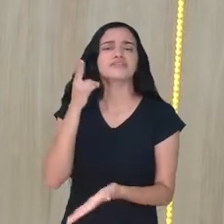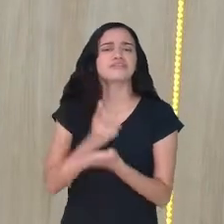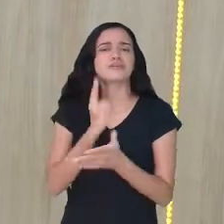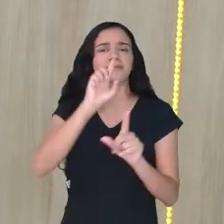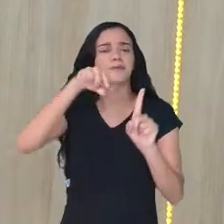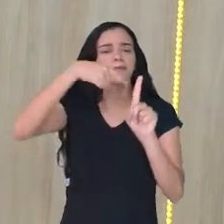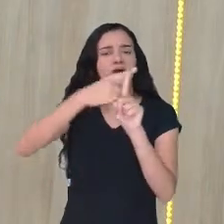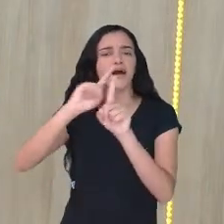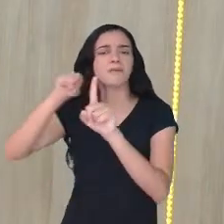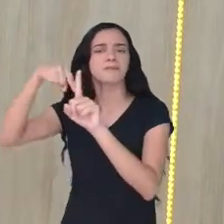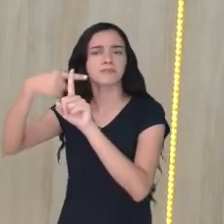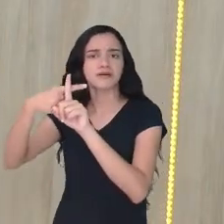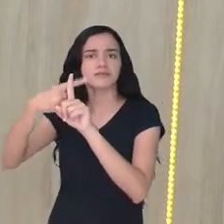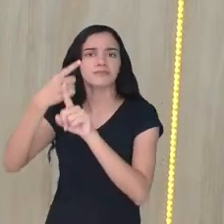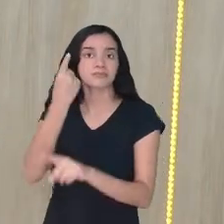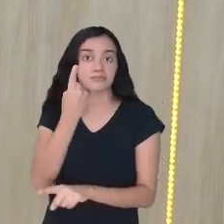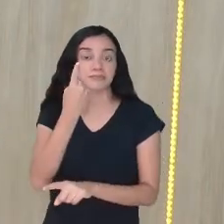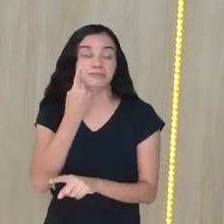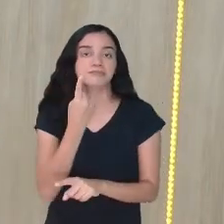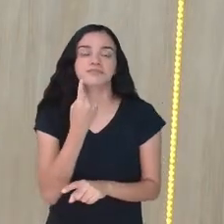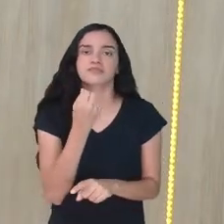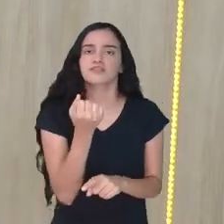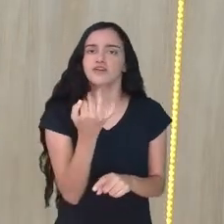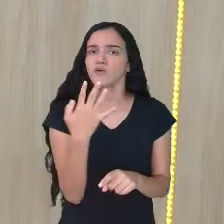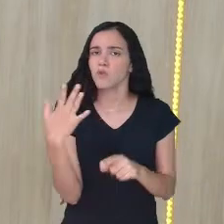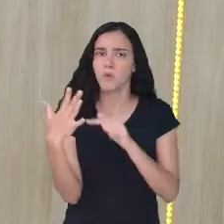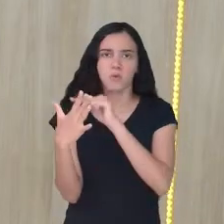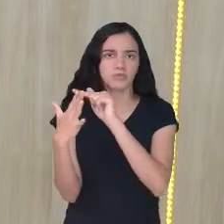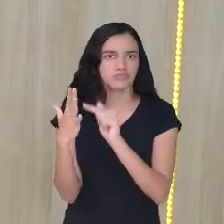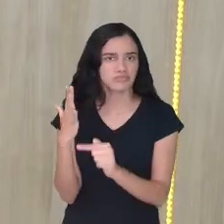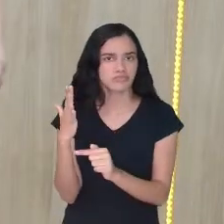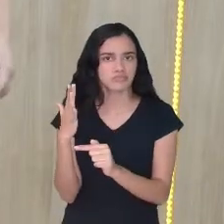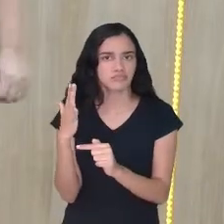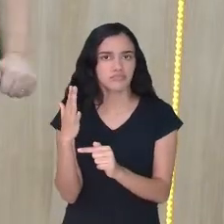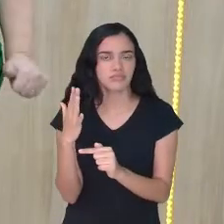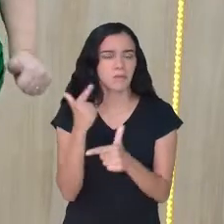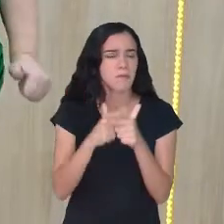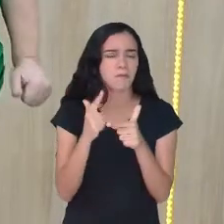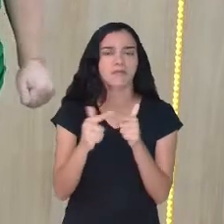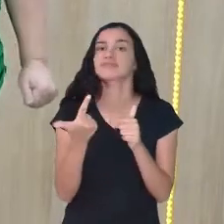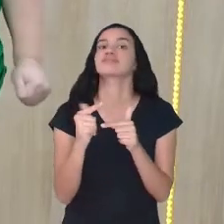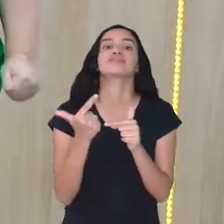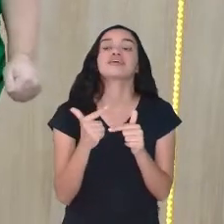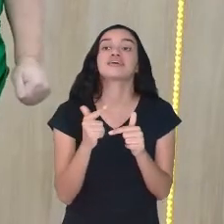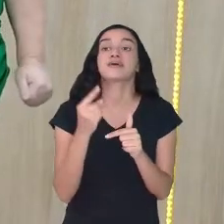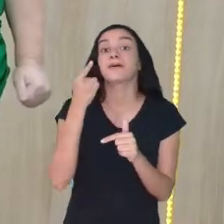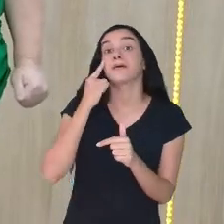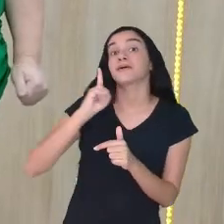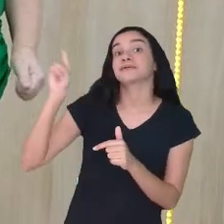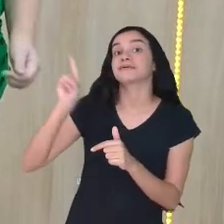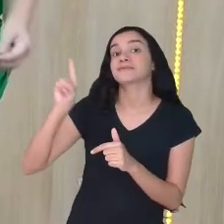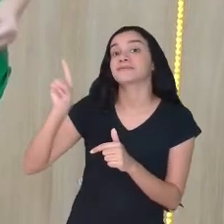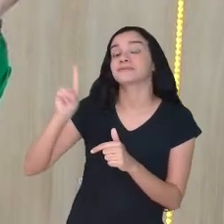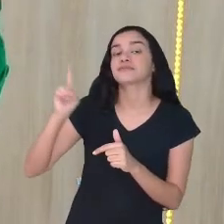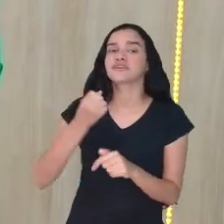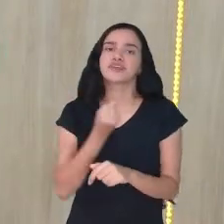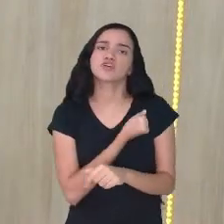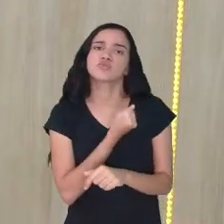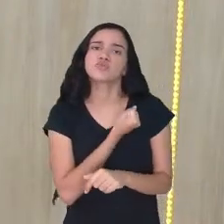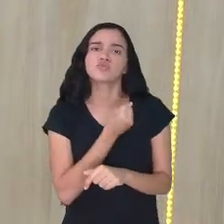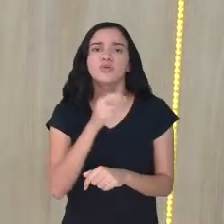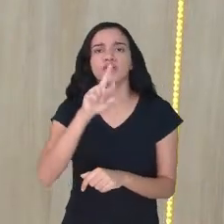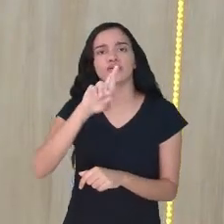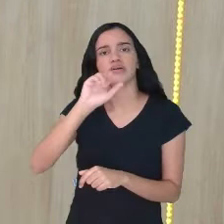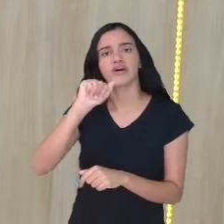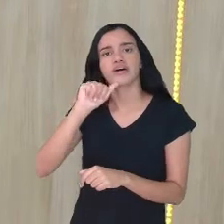1. Contagem no dedo, não tem problema. E aqui os números racionais. Eita,